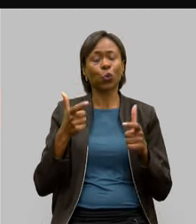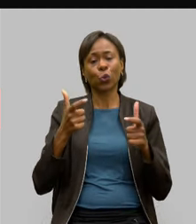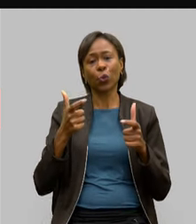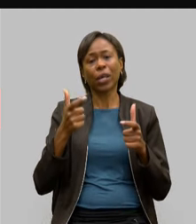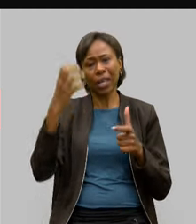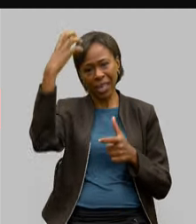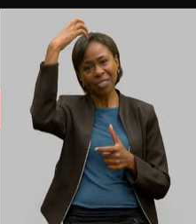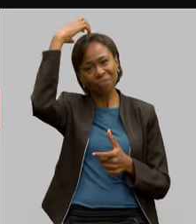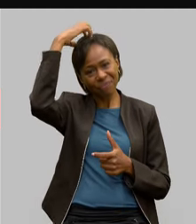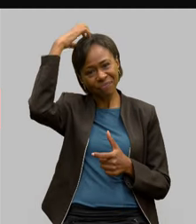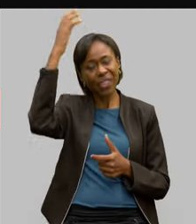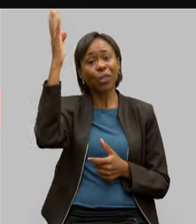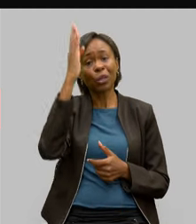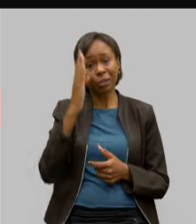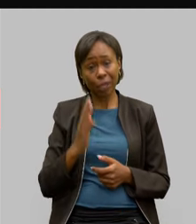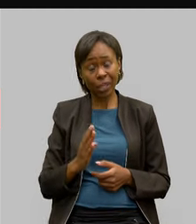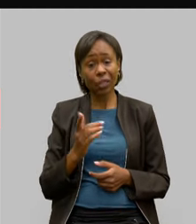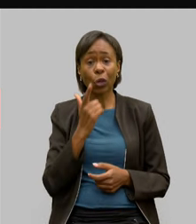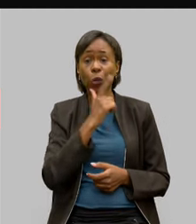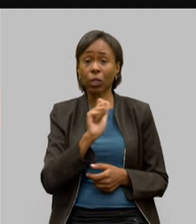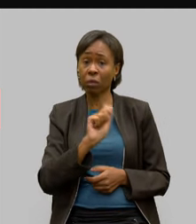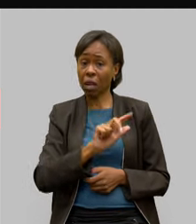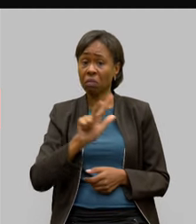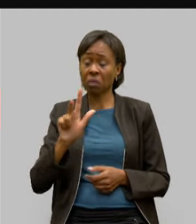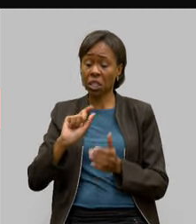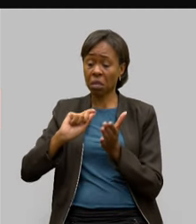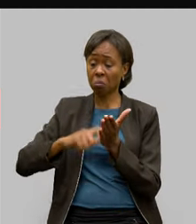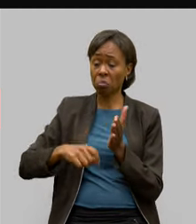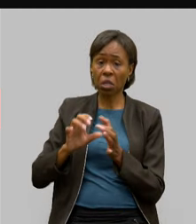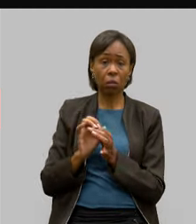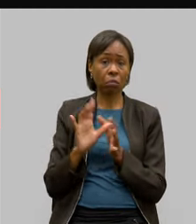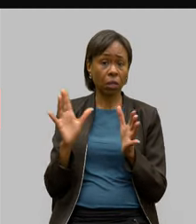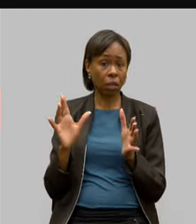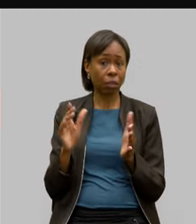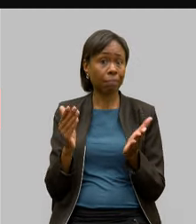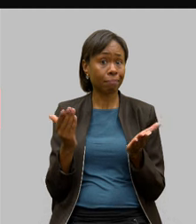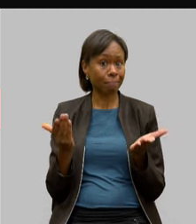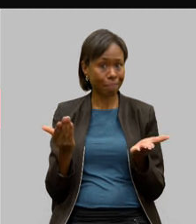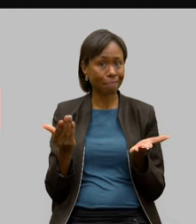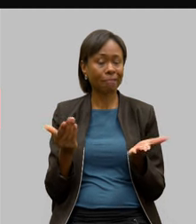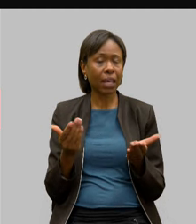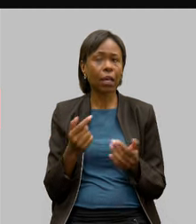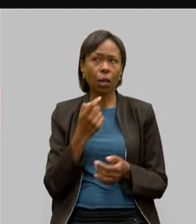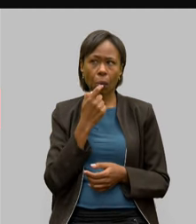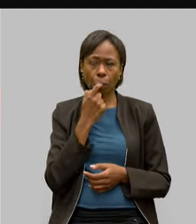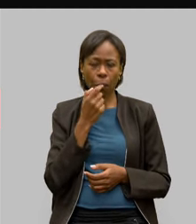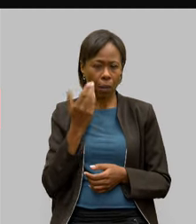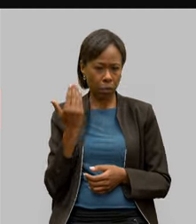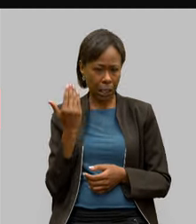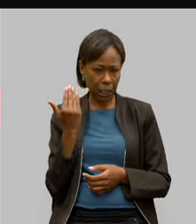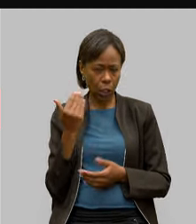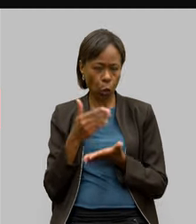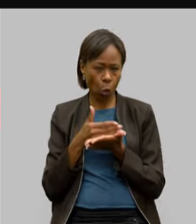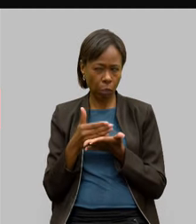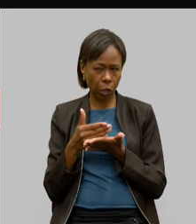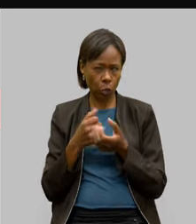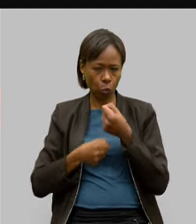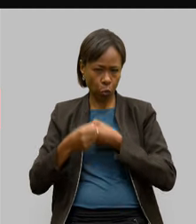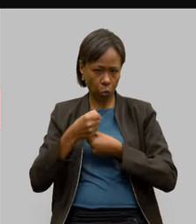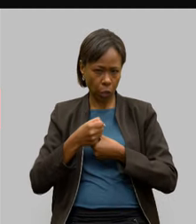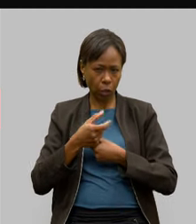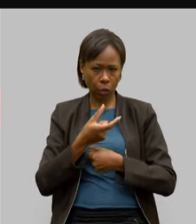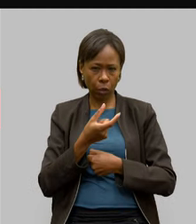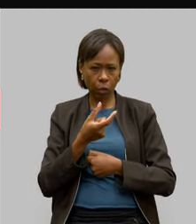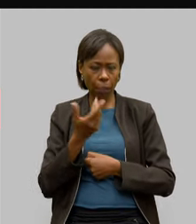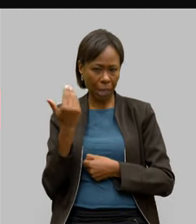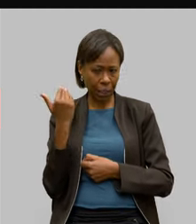a conseguir a autorização pela Visa isso já viu precedente né recentemente agora no começo do ano passado a